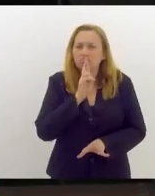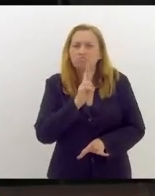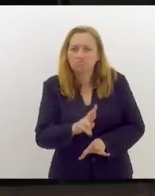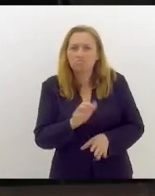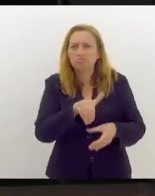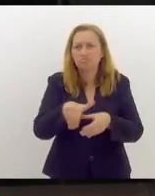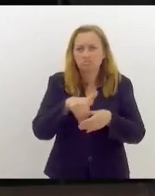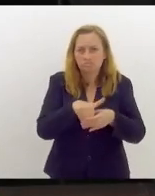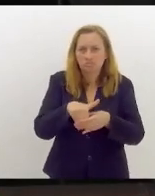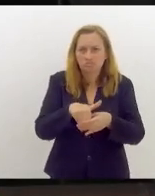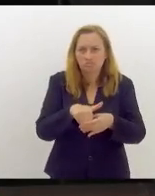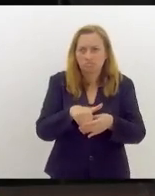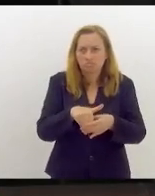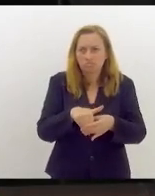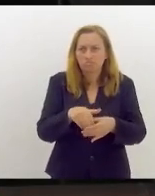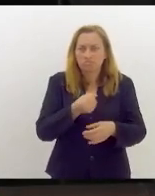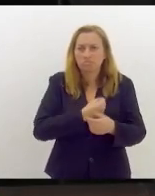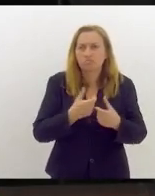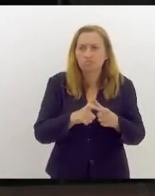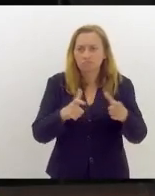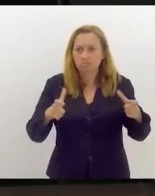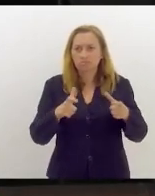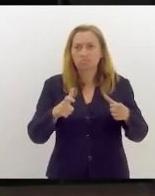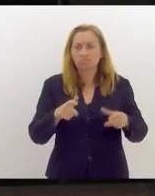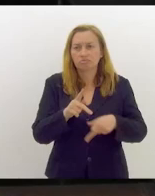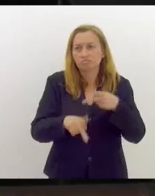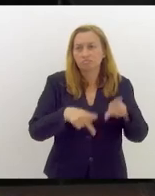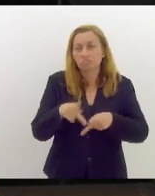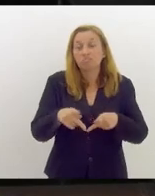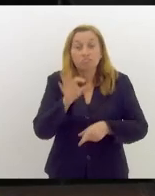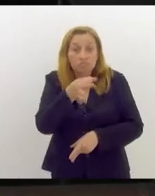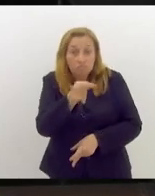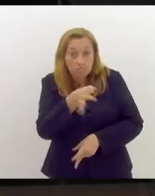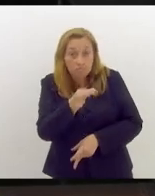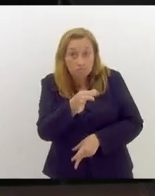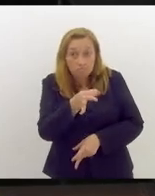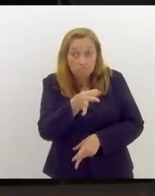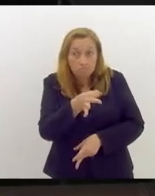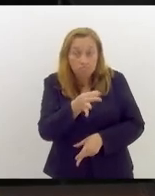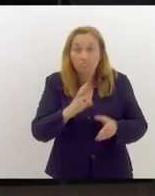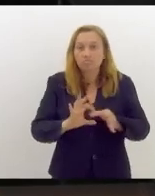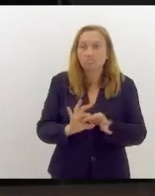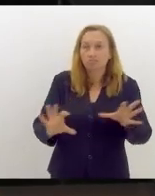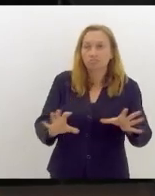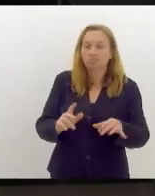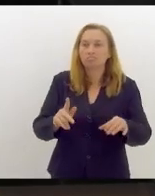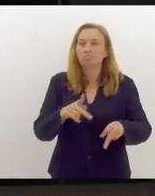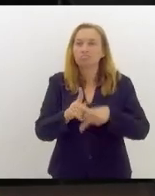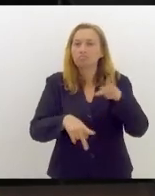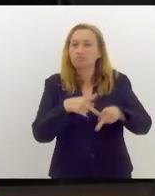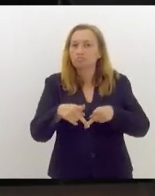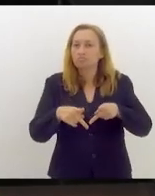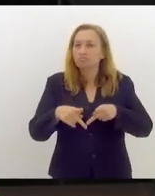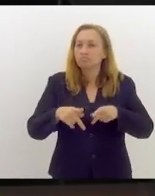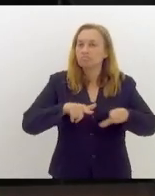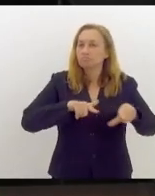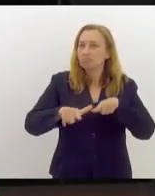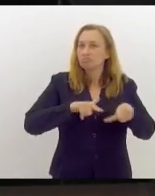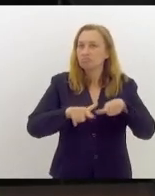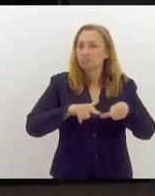das urnas da maioria da população é justamente deixar população trabalhadora